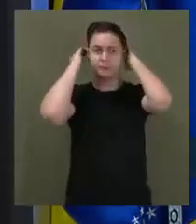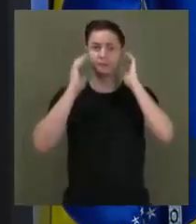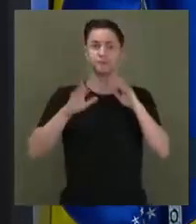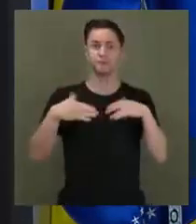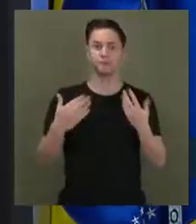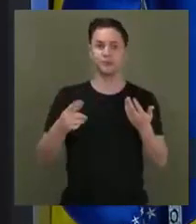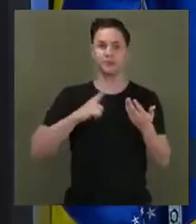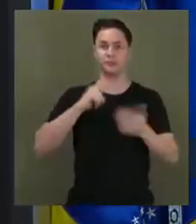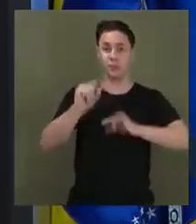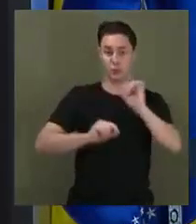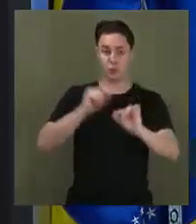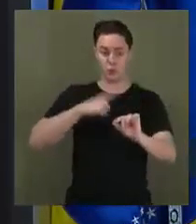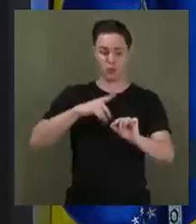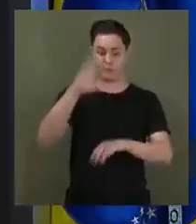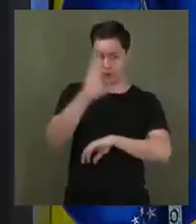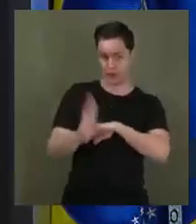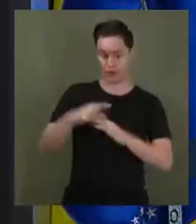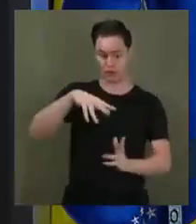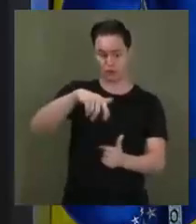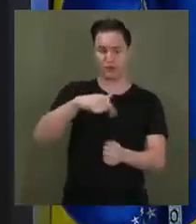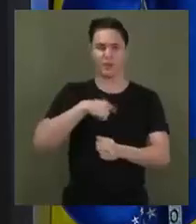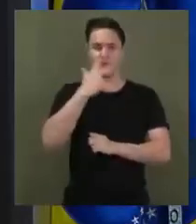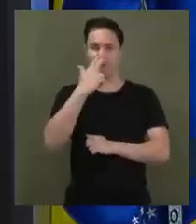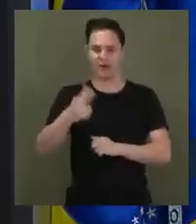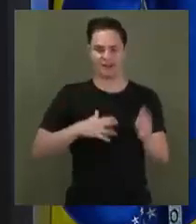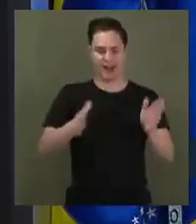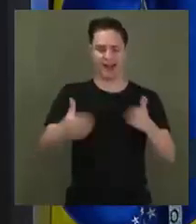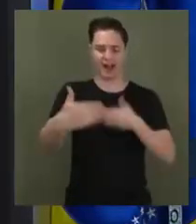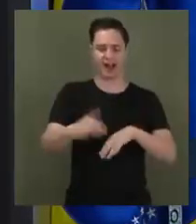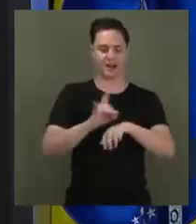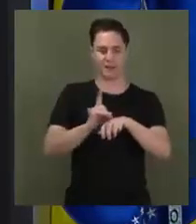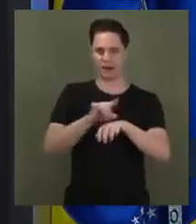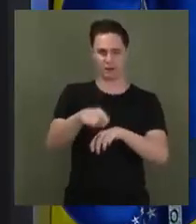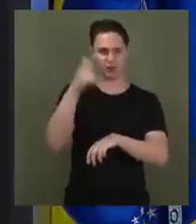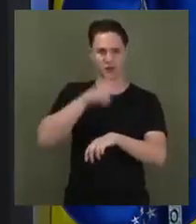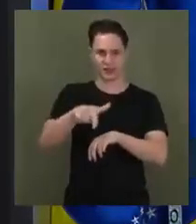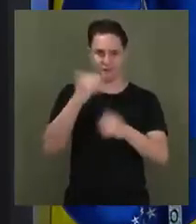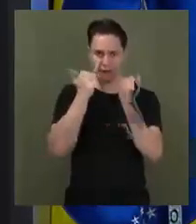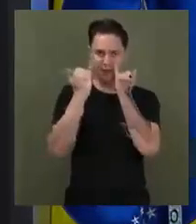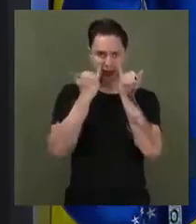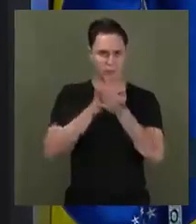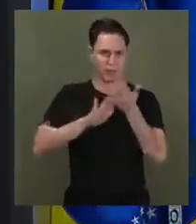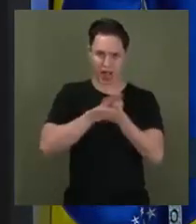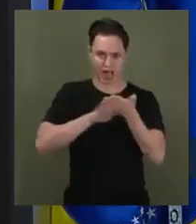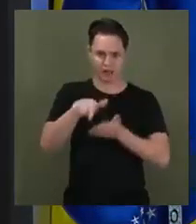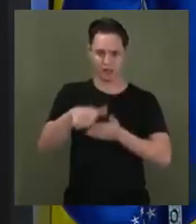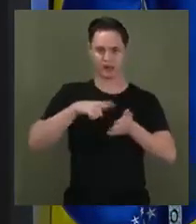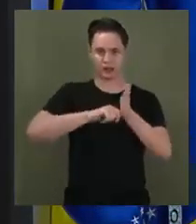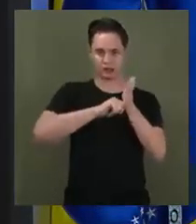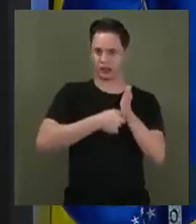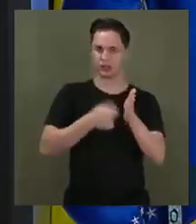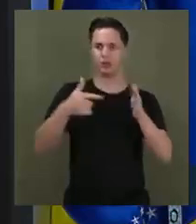Farmacovigilância no Brasil e no mundo é uma caixa preta, você não consegue acessar aos dados, não é